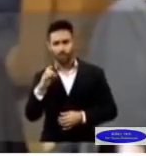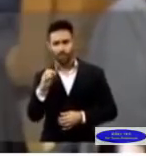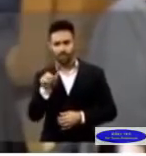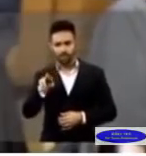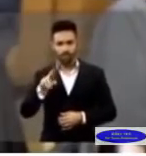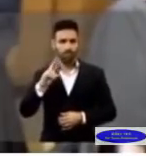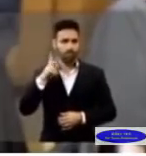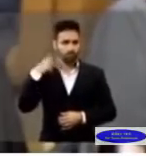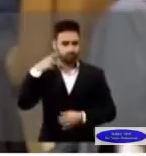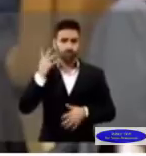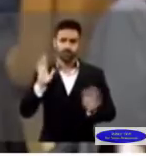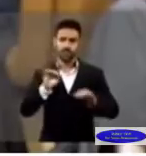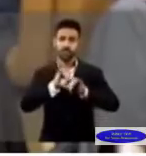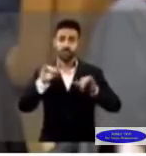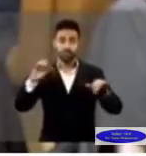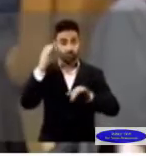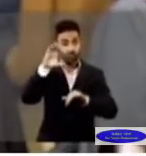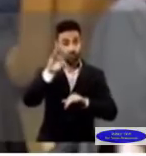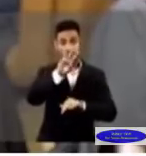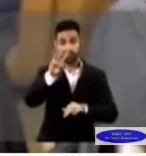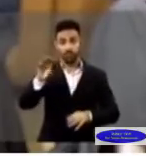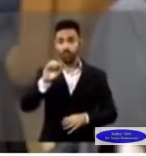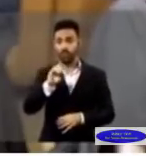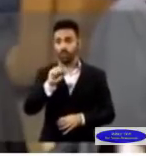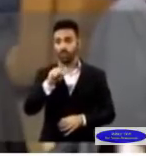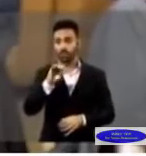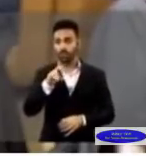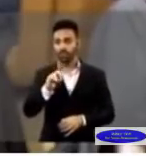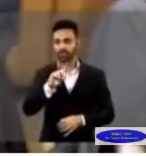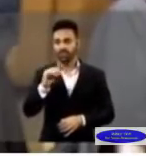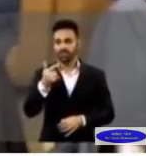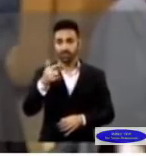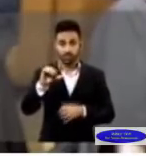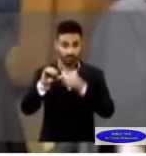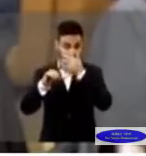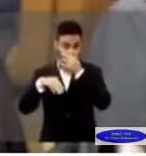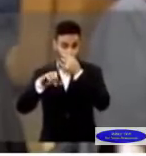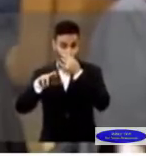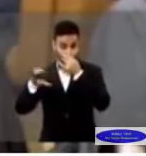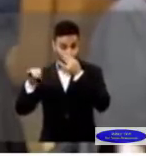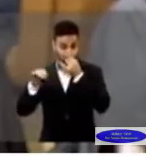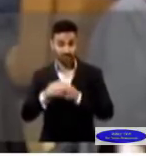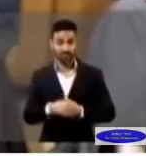que o dinheiro sujo foi solicitado e pago a pretexto de ser usado em campanha